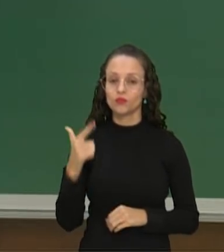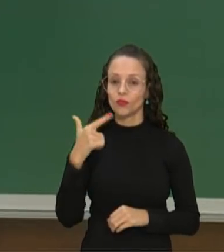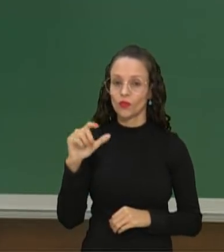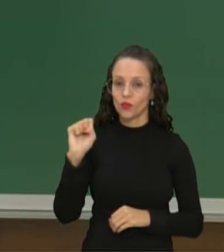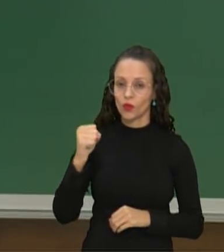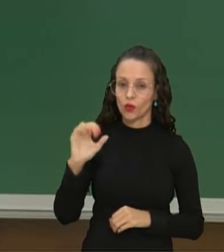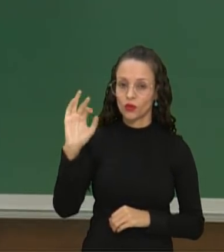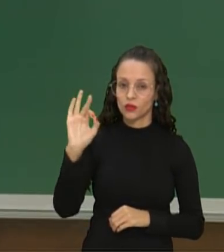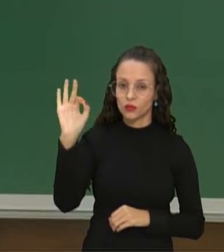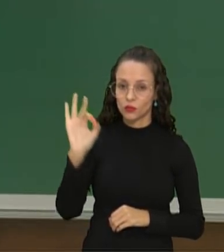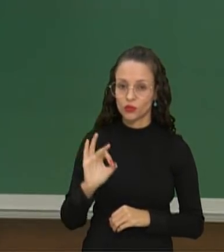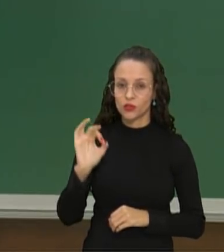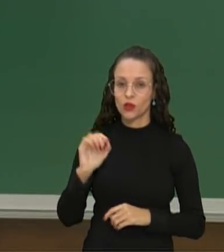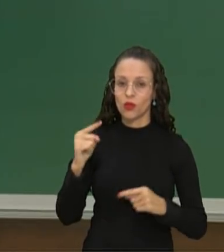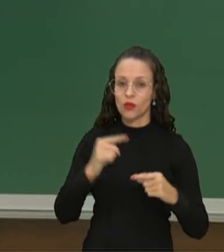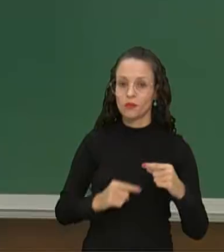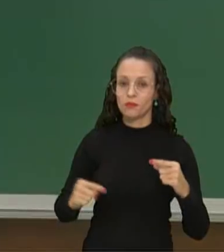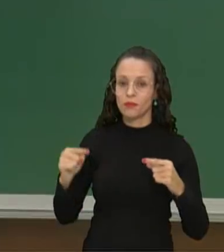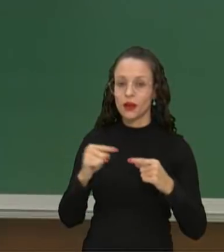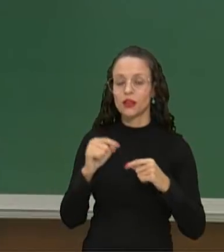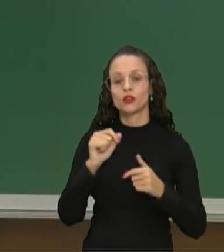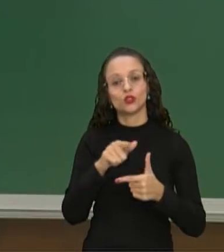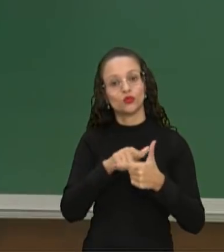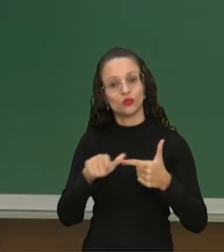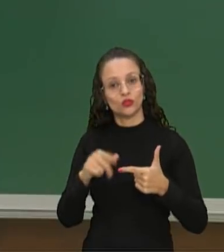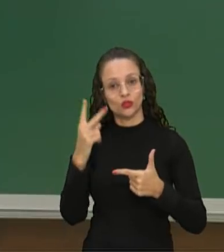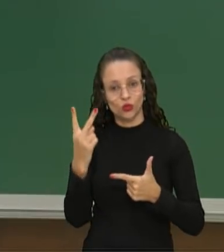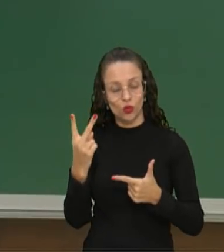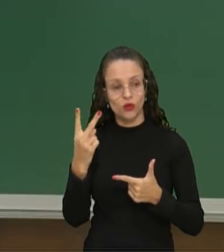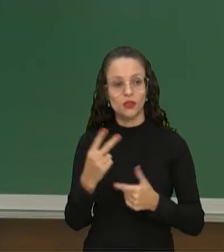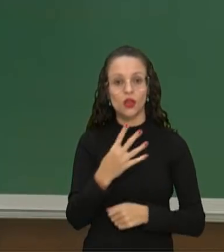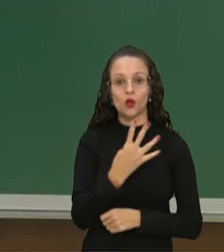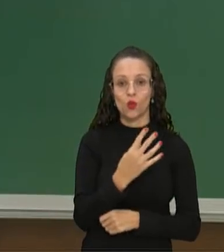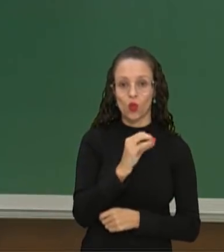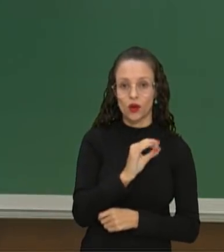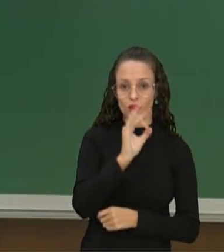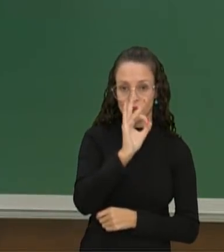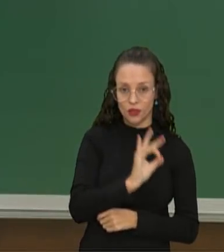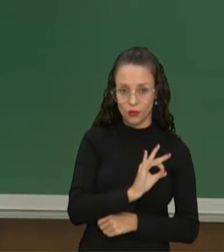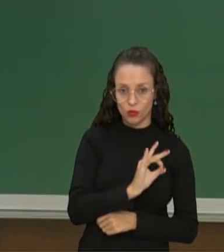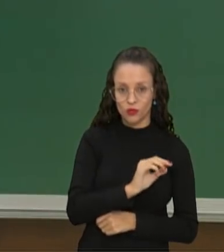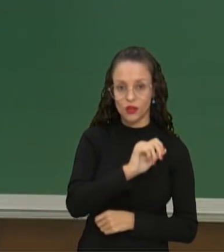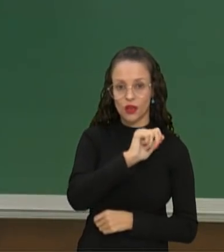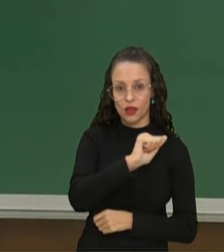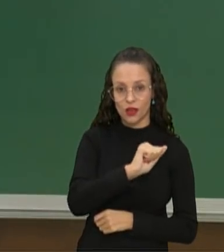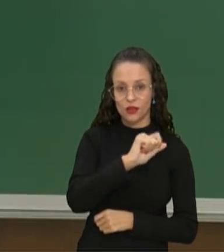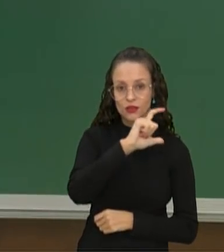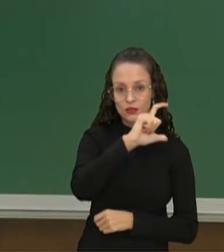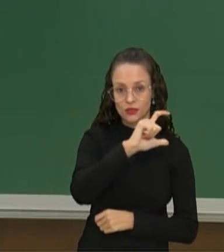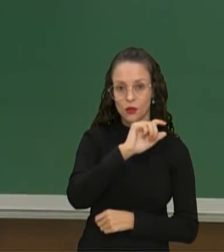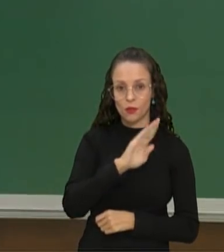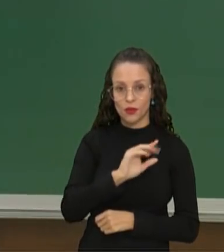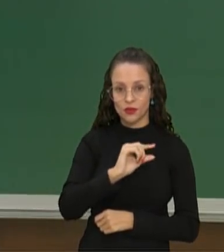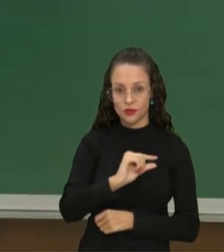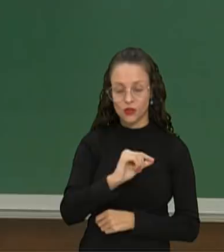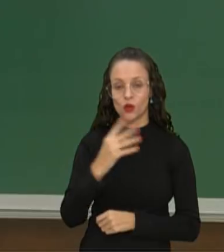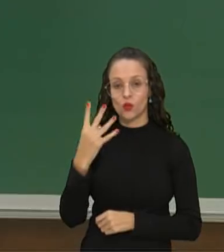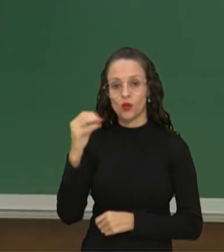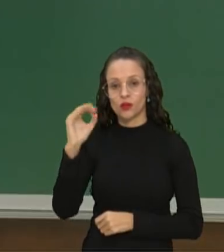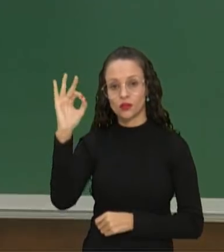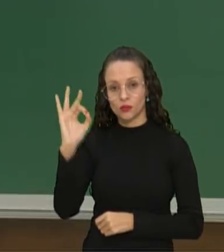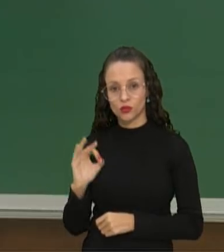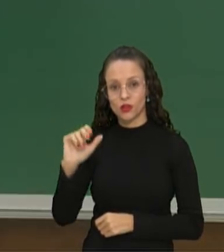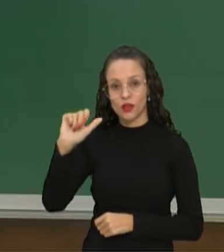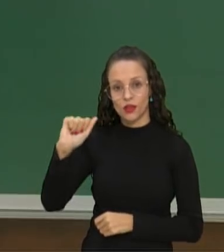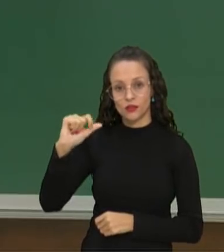80% são os parentais, que a gente tem que dividir em dois. Então, 40% do parental azão, bezinho, 40% do